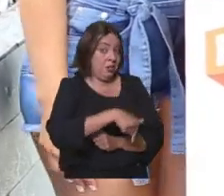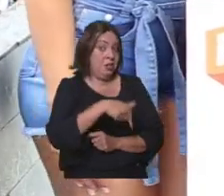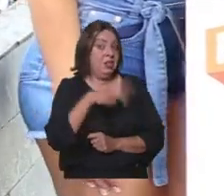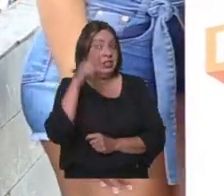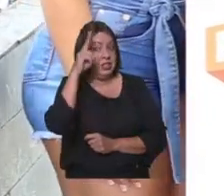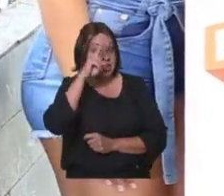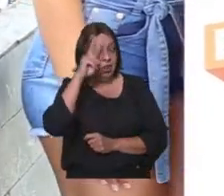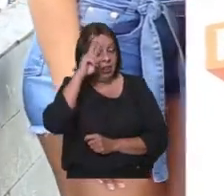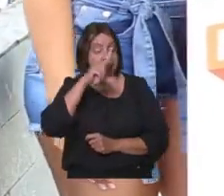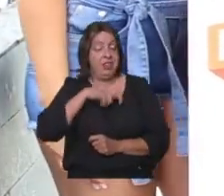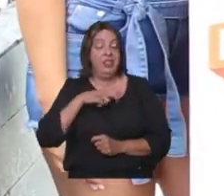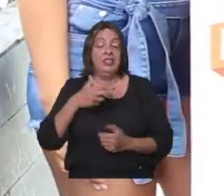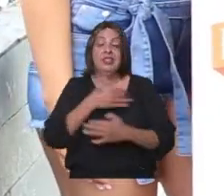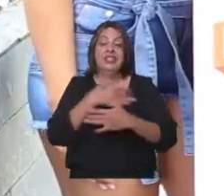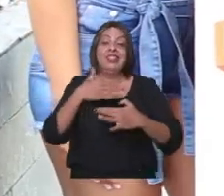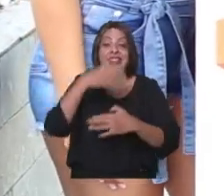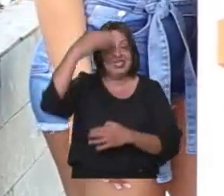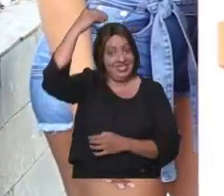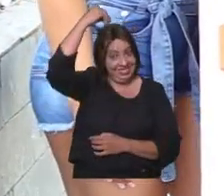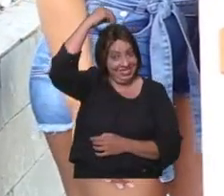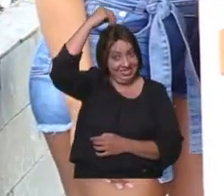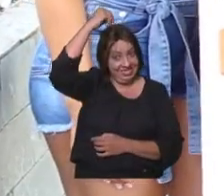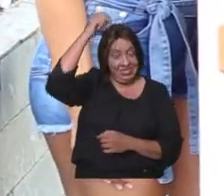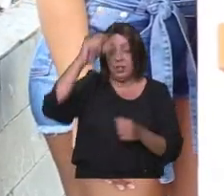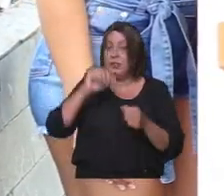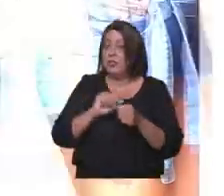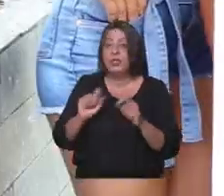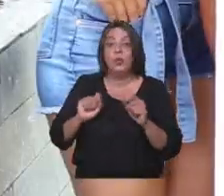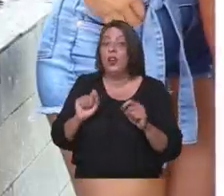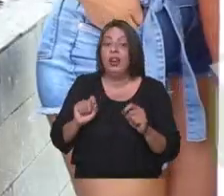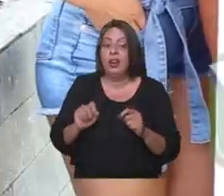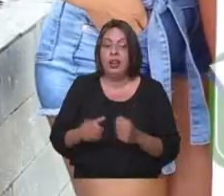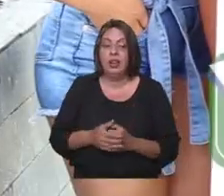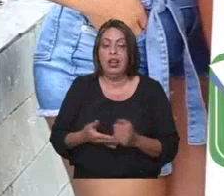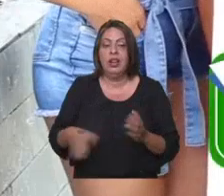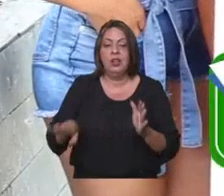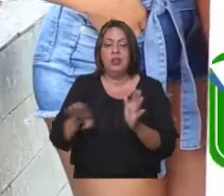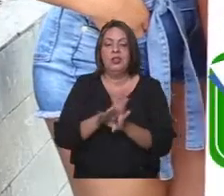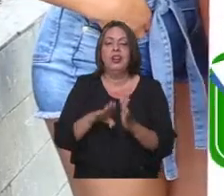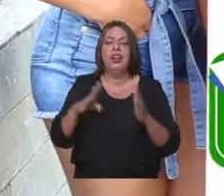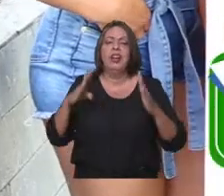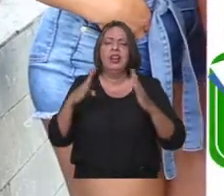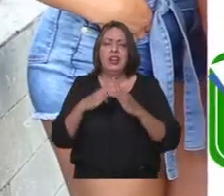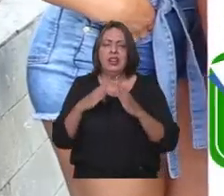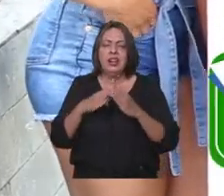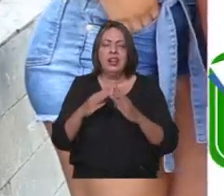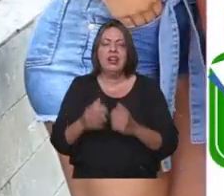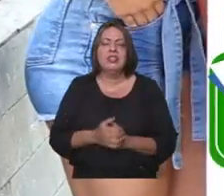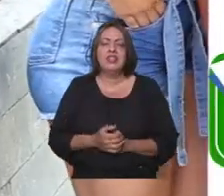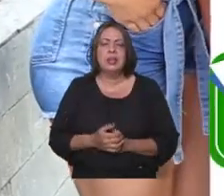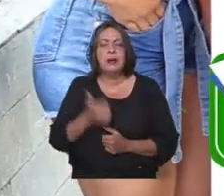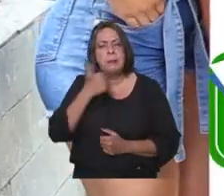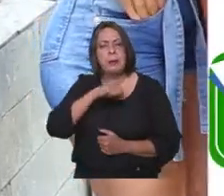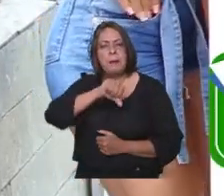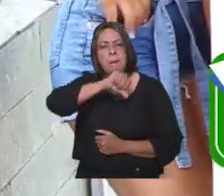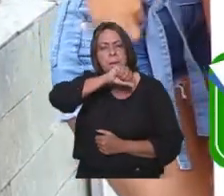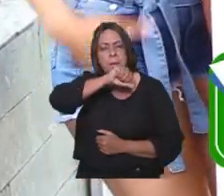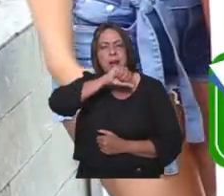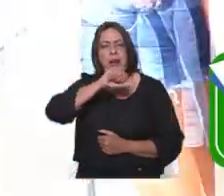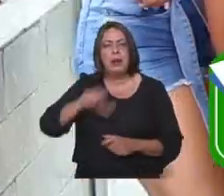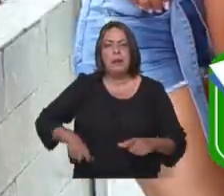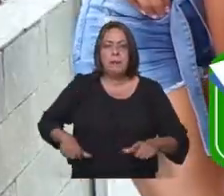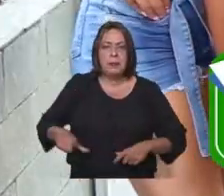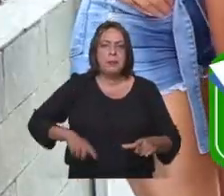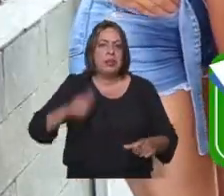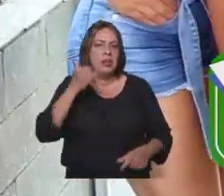de São Cristóvão. Edivan, tava fazendo o que quando foi contemplado, hein? Quando eu cheguei em casa, aí minha mãe disse que minha prima tinha